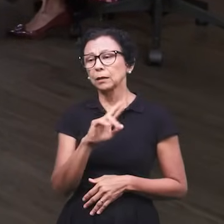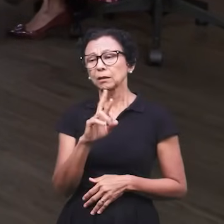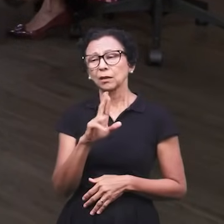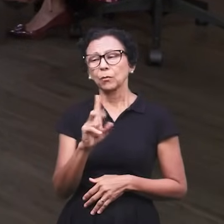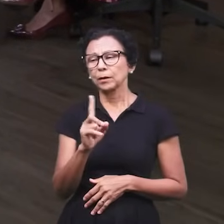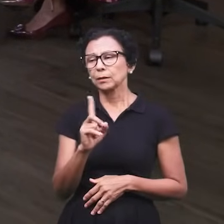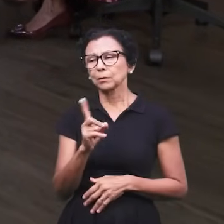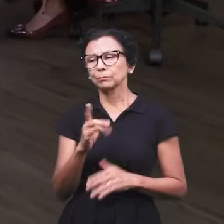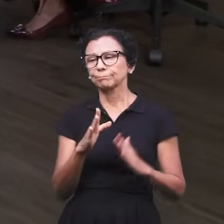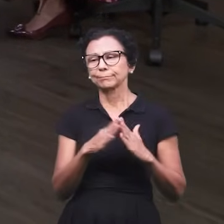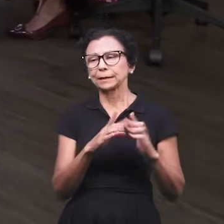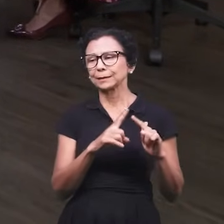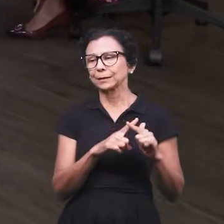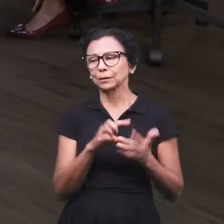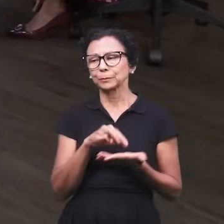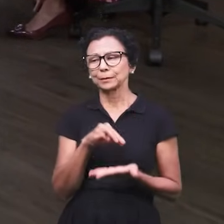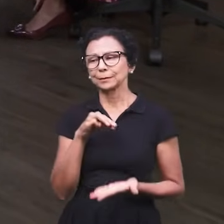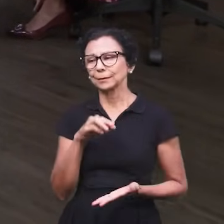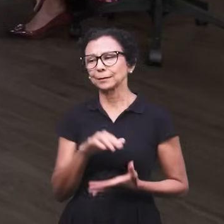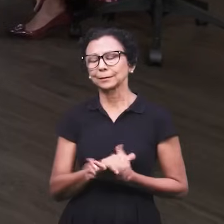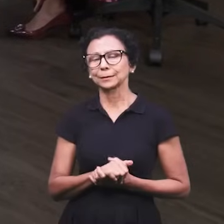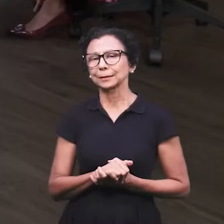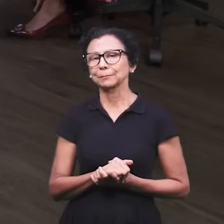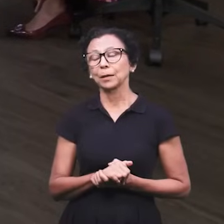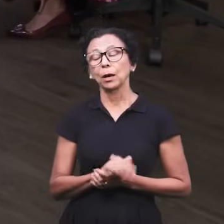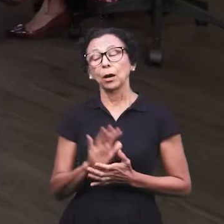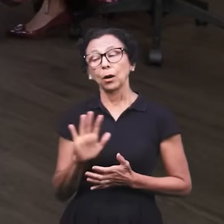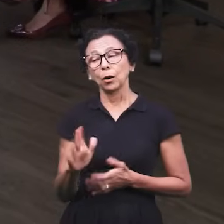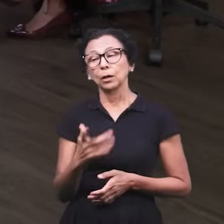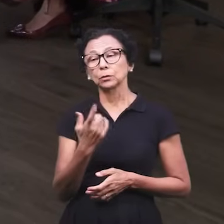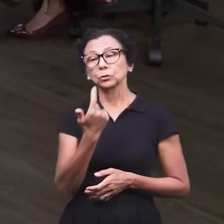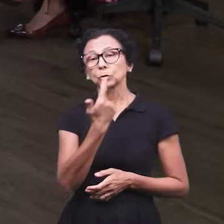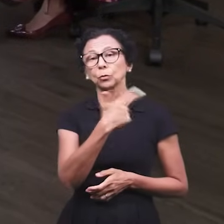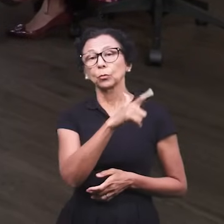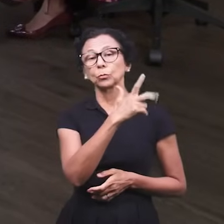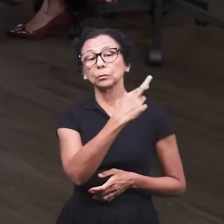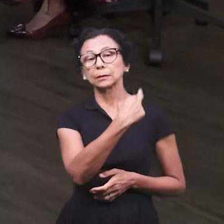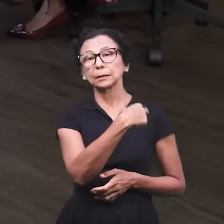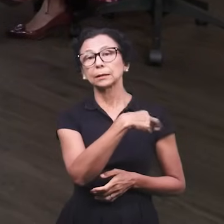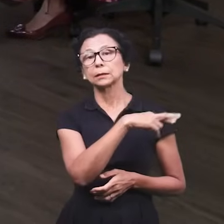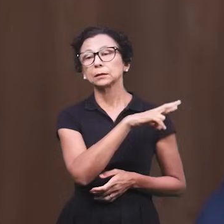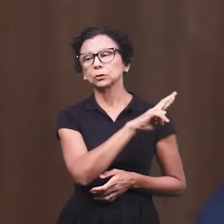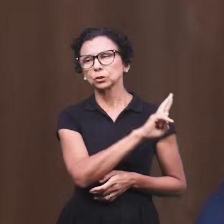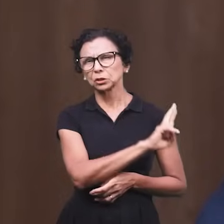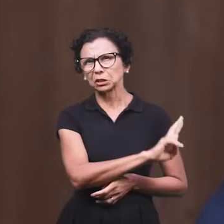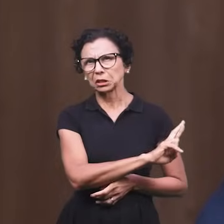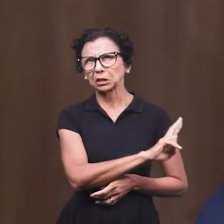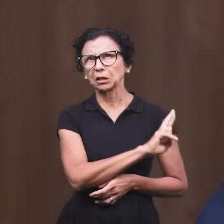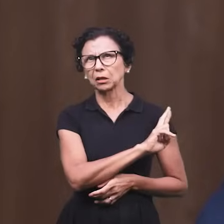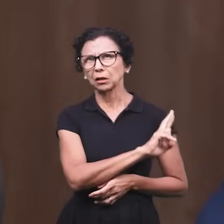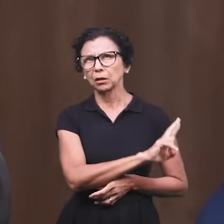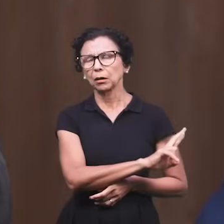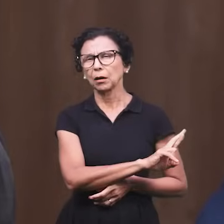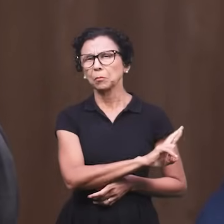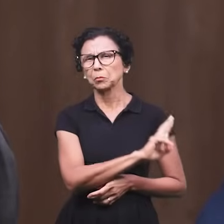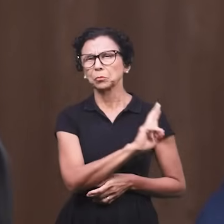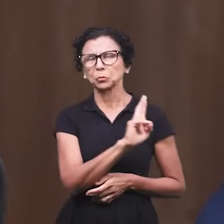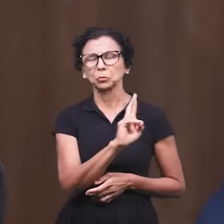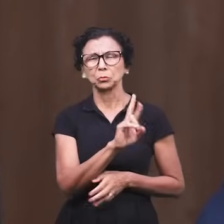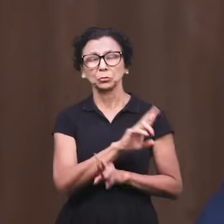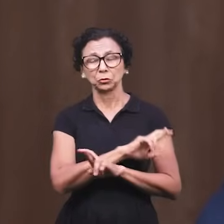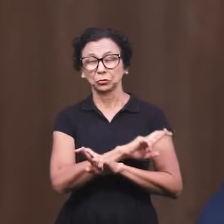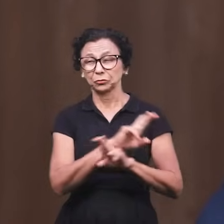E numa época veio uma jovem, disse assim, ele inclusive ele é de uma religião, ele tem até na religião dele muita coisa